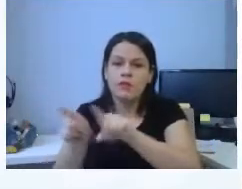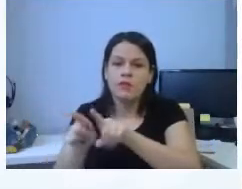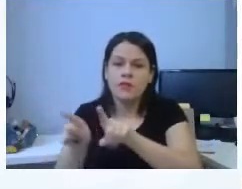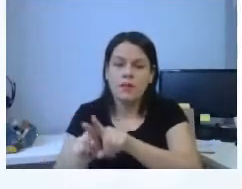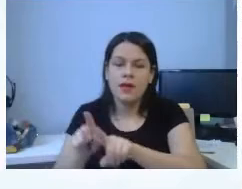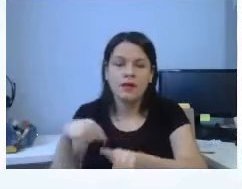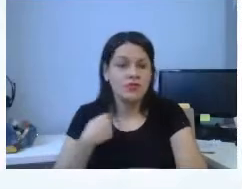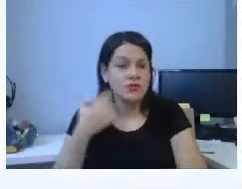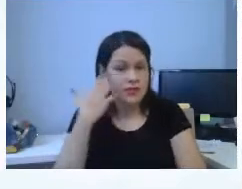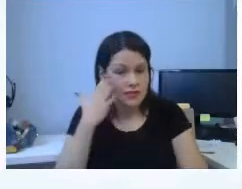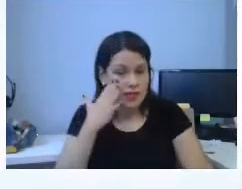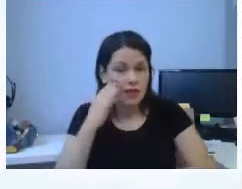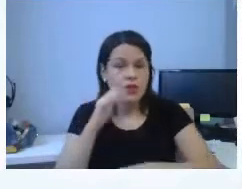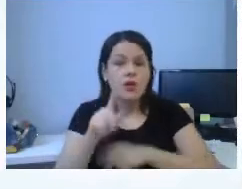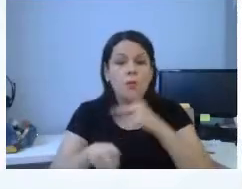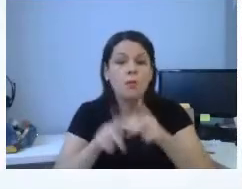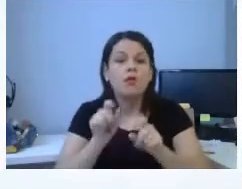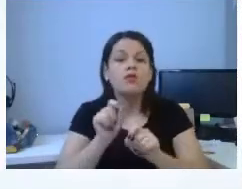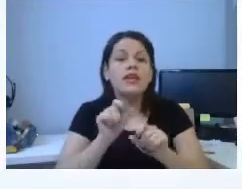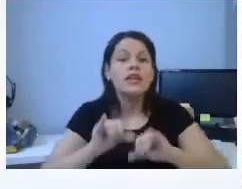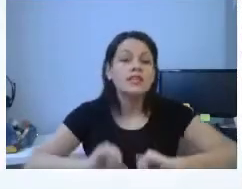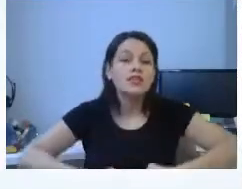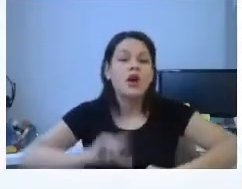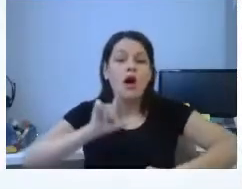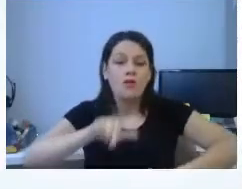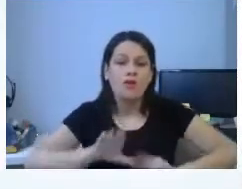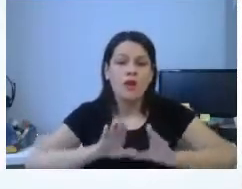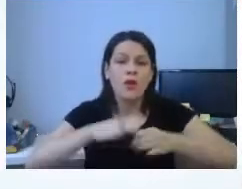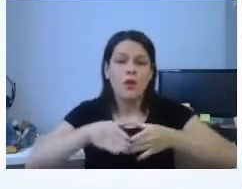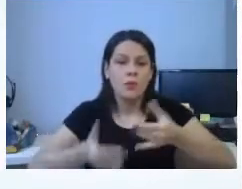dos trabalhadores. E eu estava observando